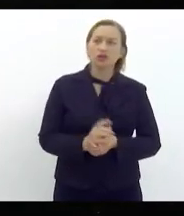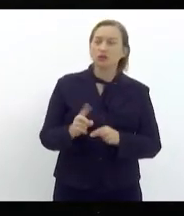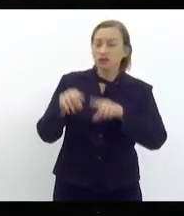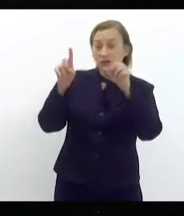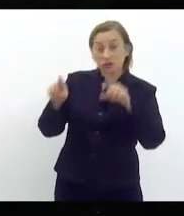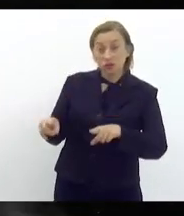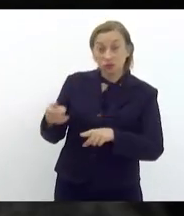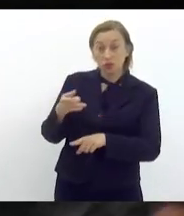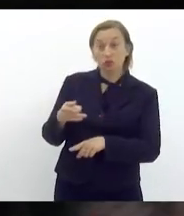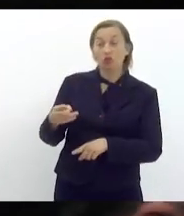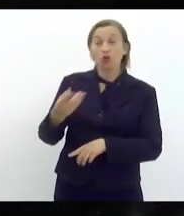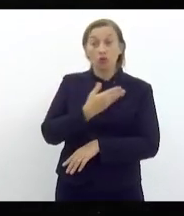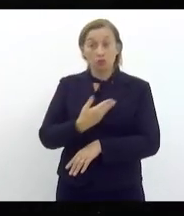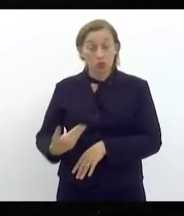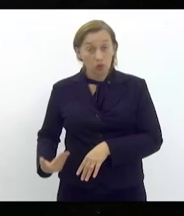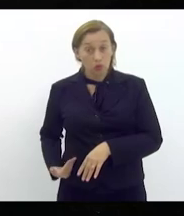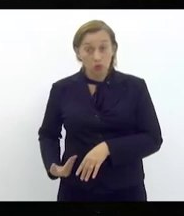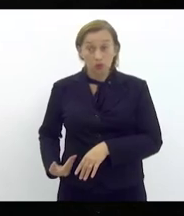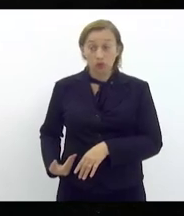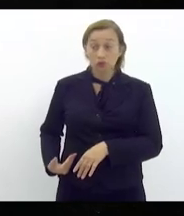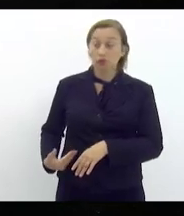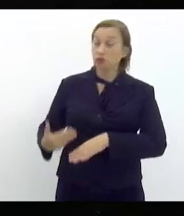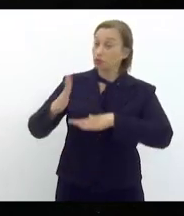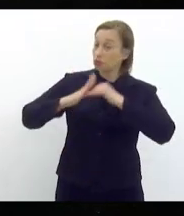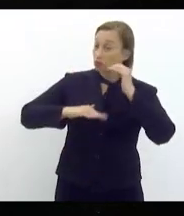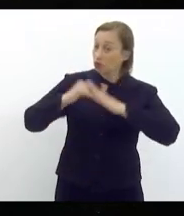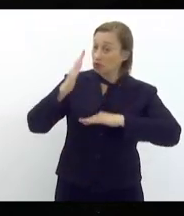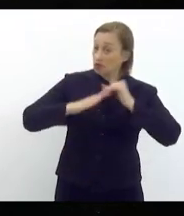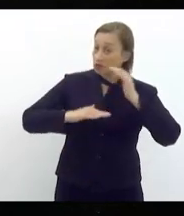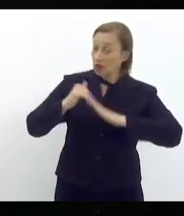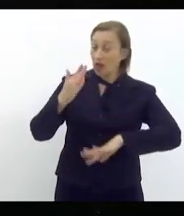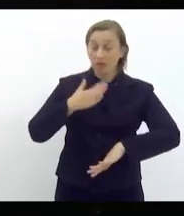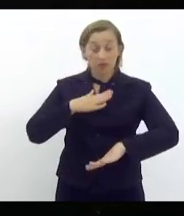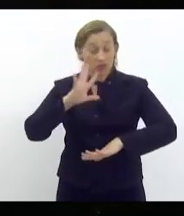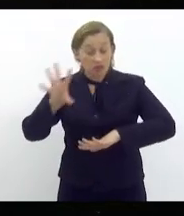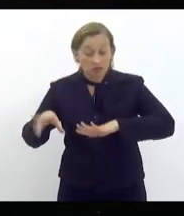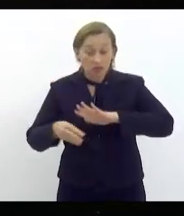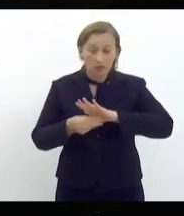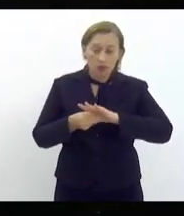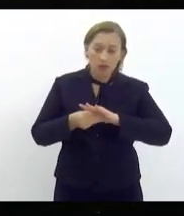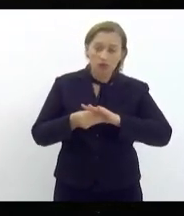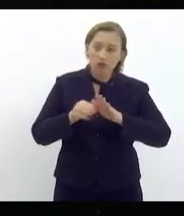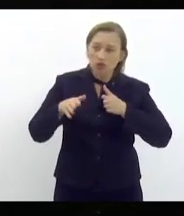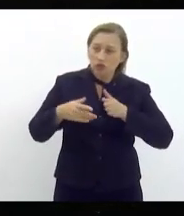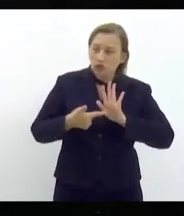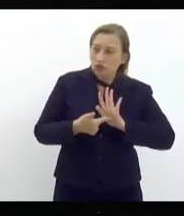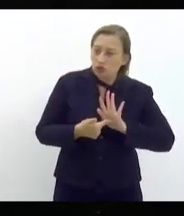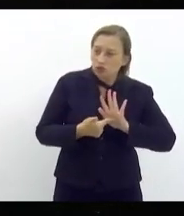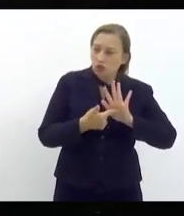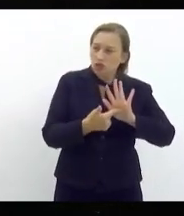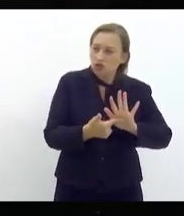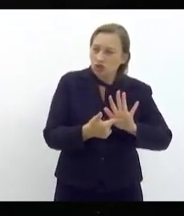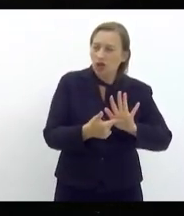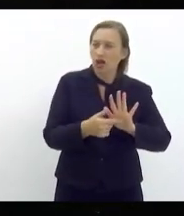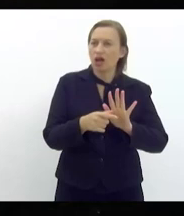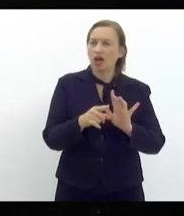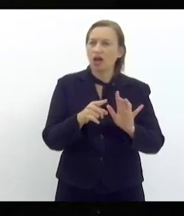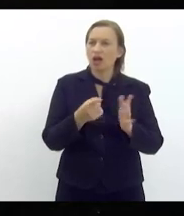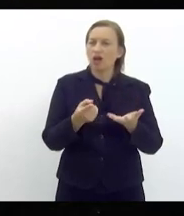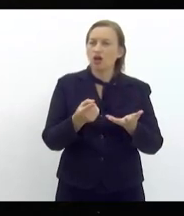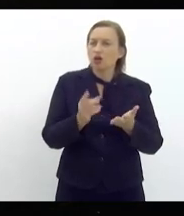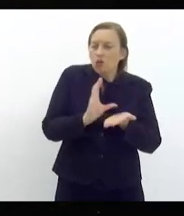públicos. As minhas emendas foram no sentido de direcionar a definição de